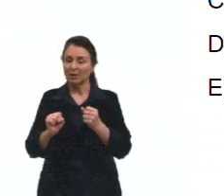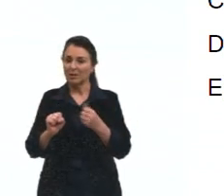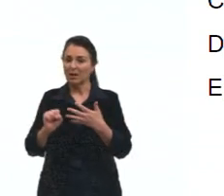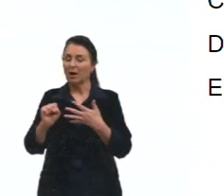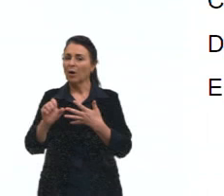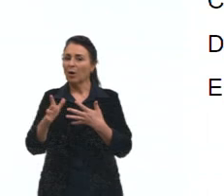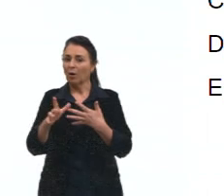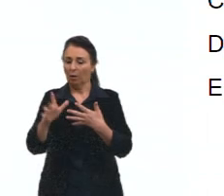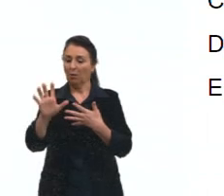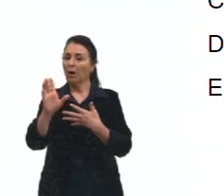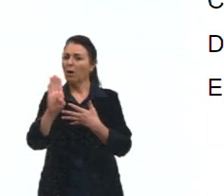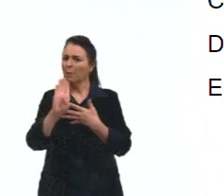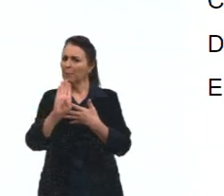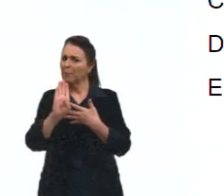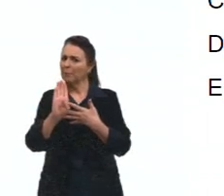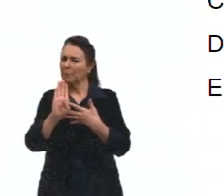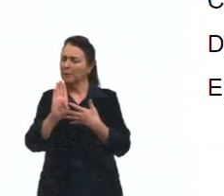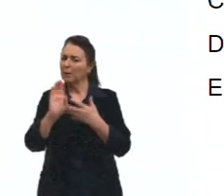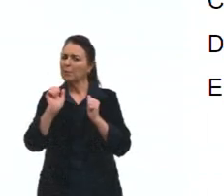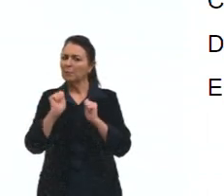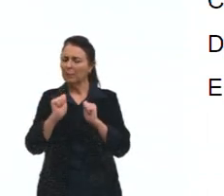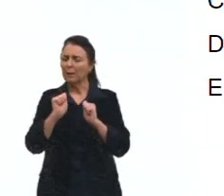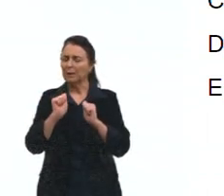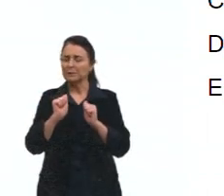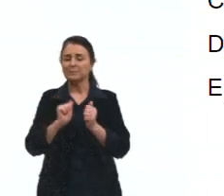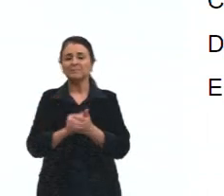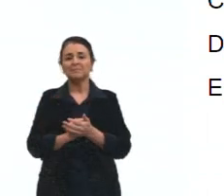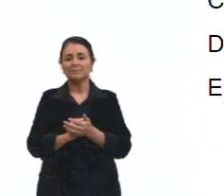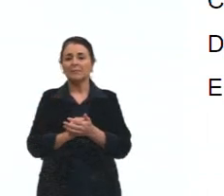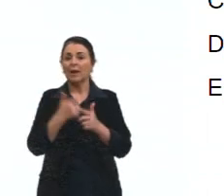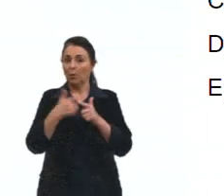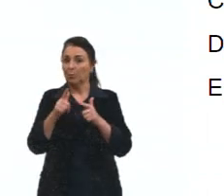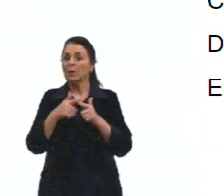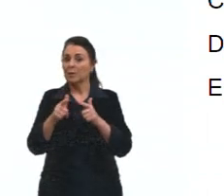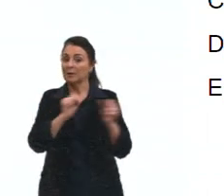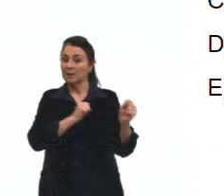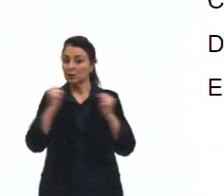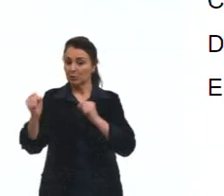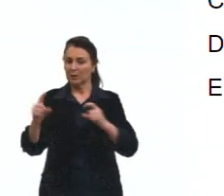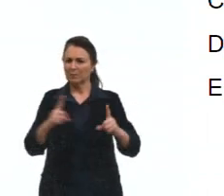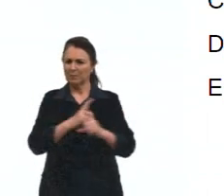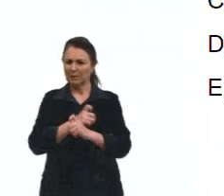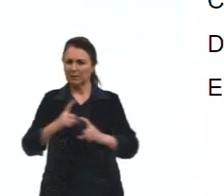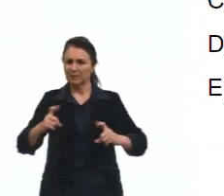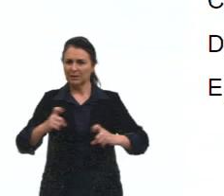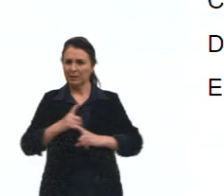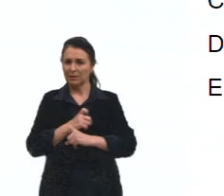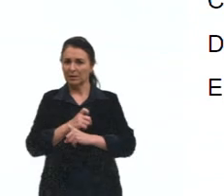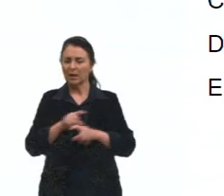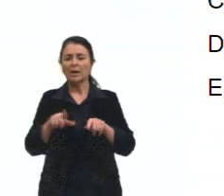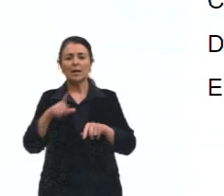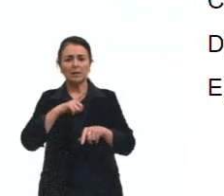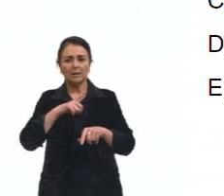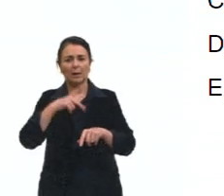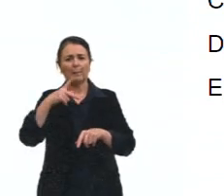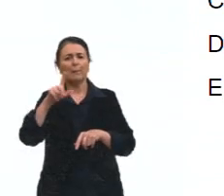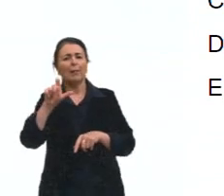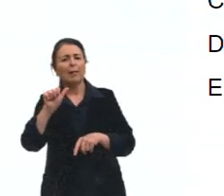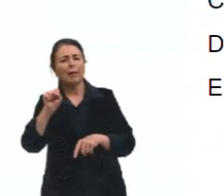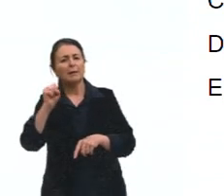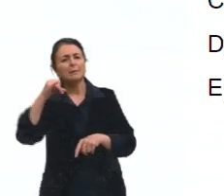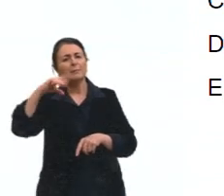é top 1 para dar do problemático da Super bactérias as bactérias possuem plasmídeos Sim